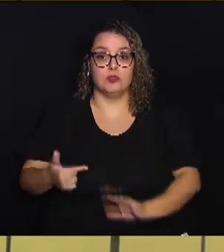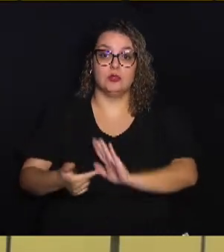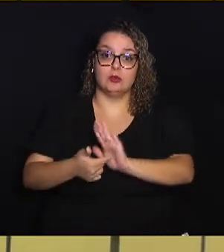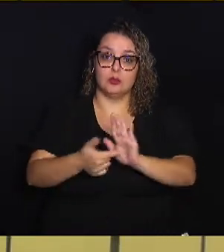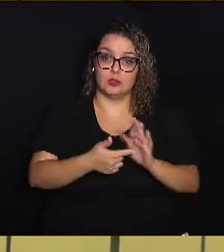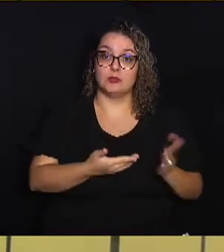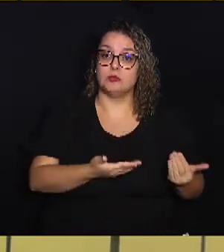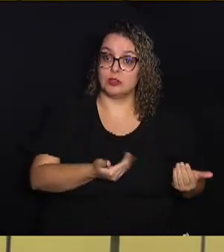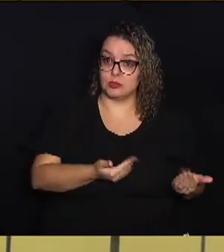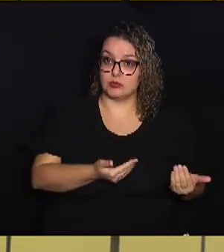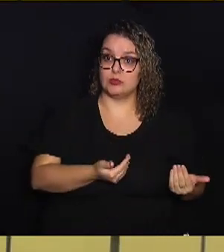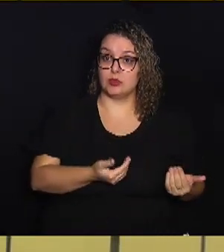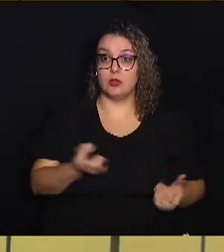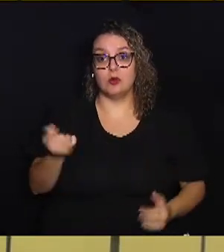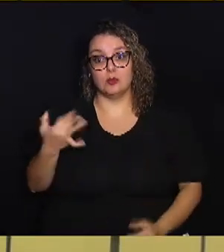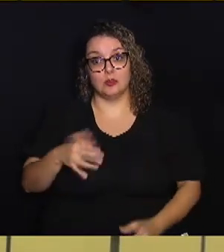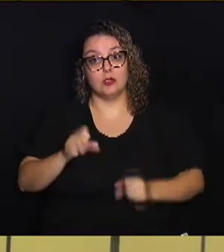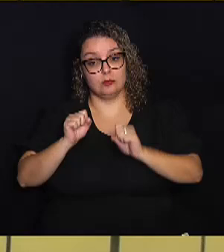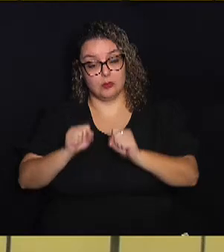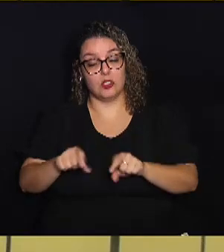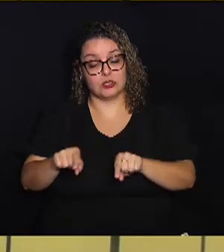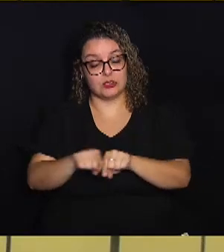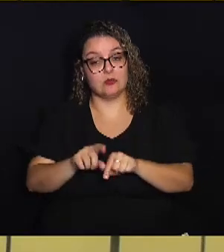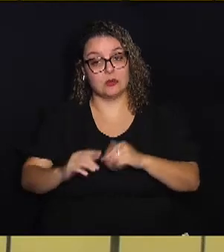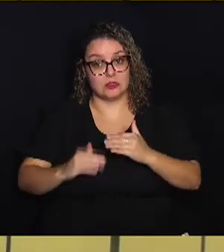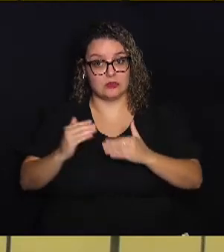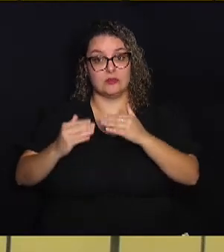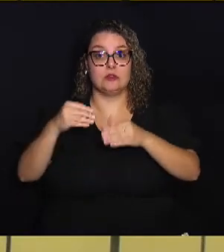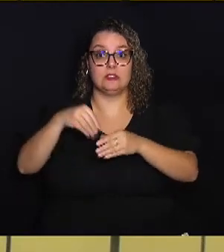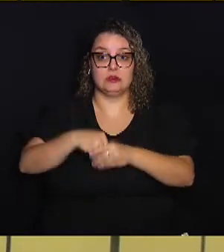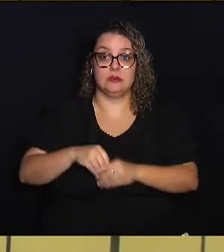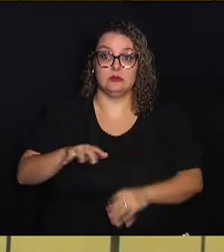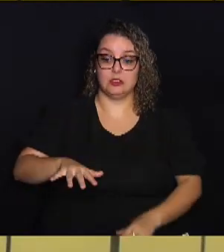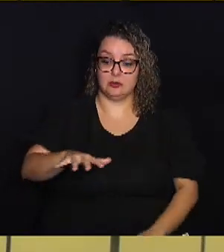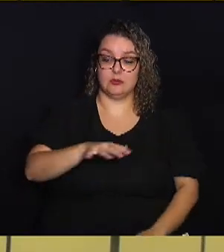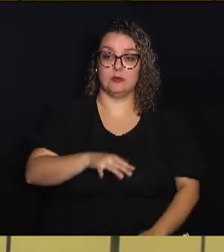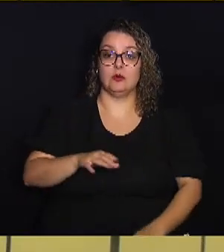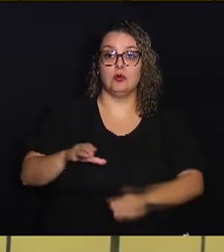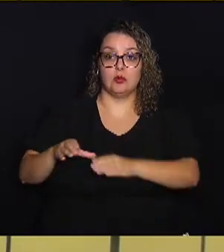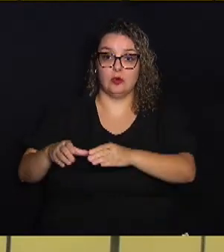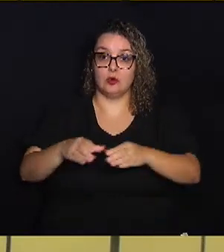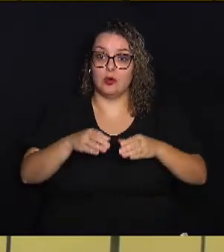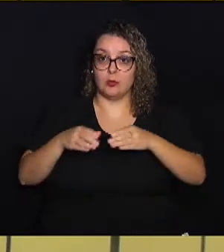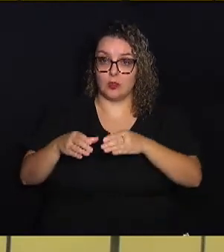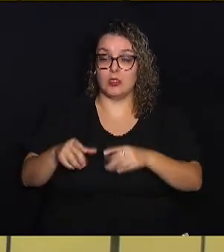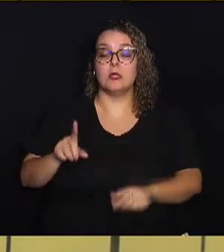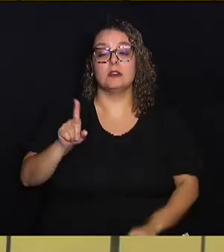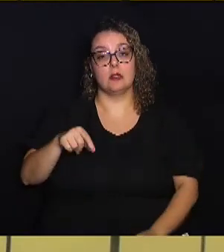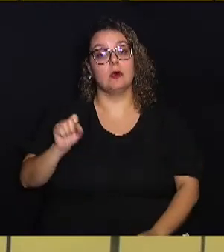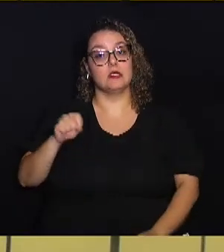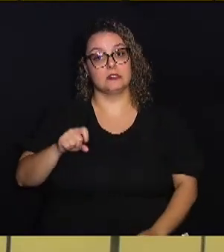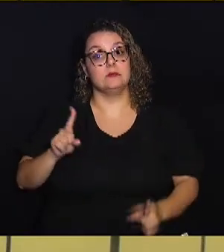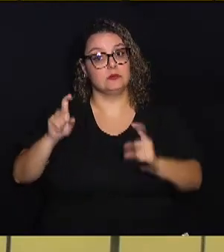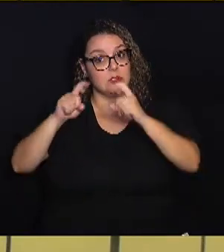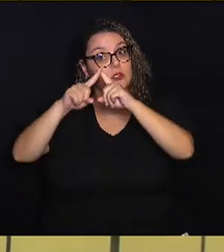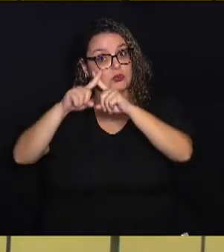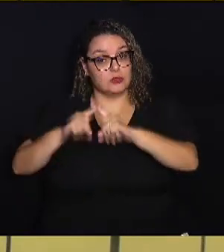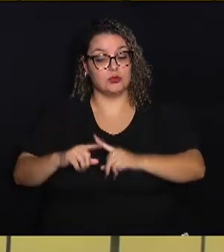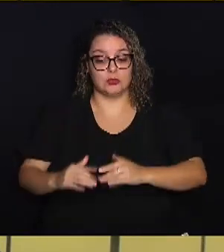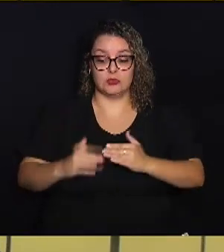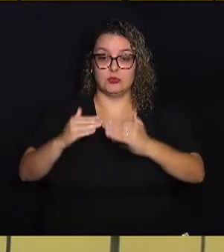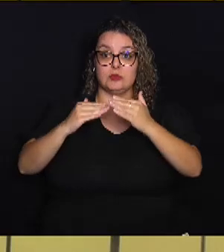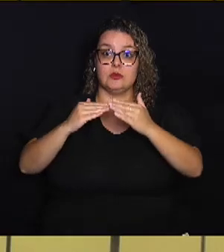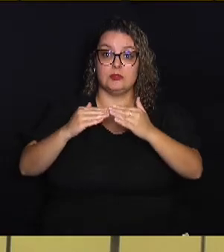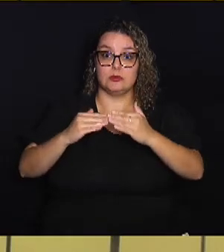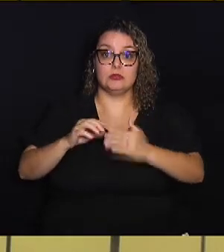os jovens o quanto eles podem também se desenvolver dentro desse ambiente corporativo. Então, é sim um desafio desenvolver liderança